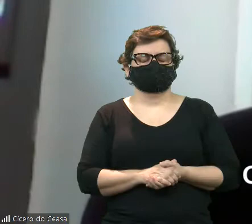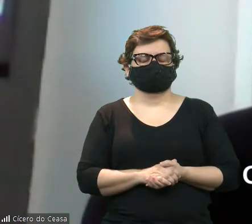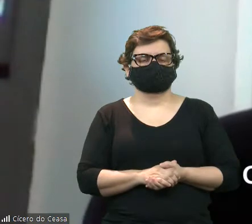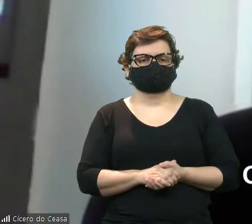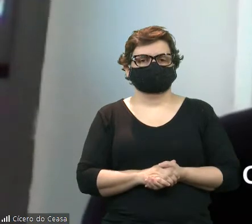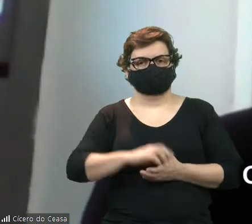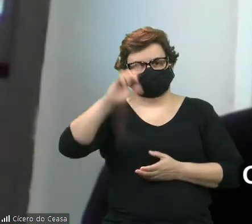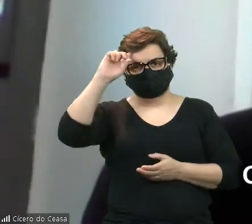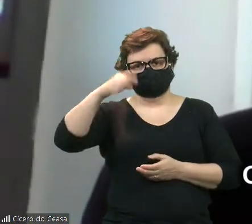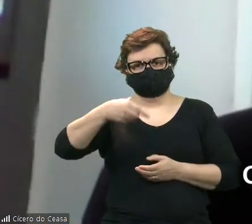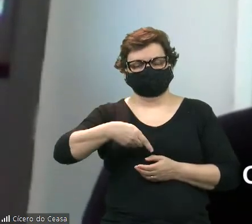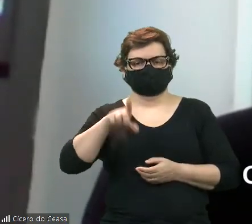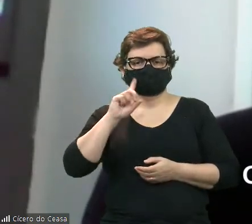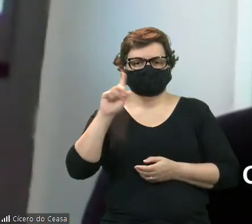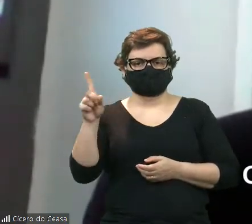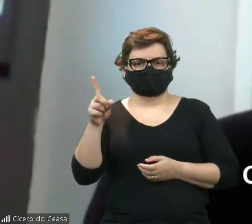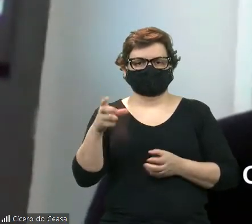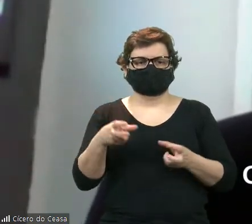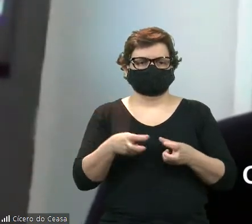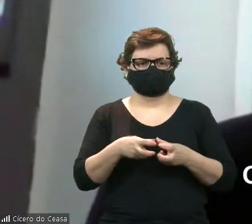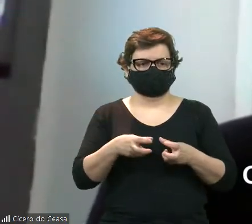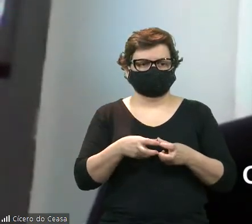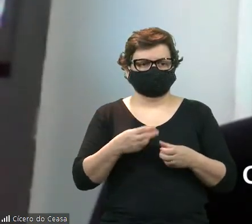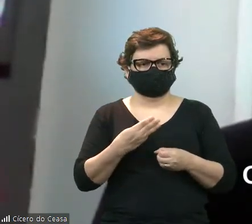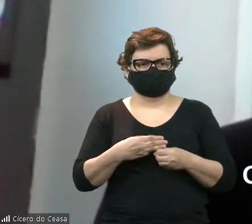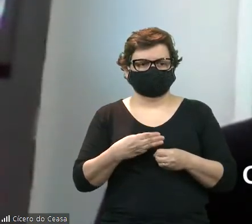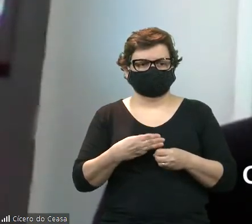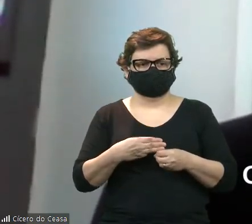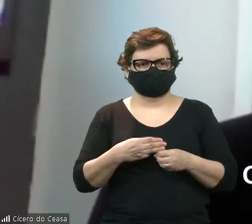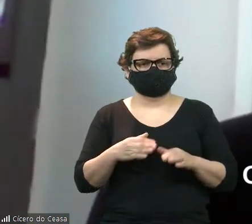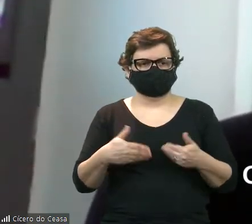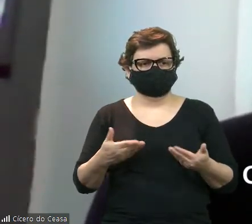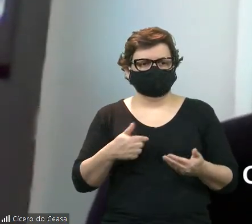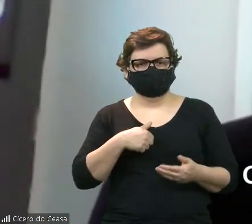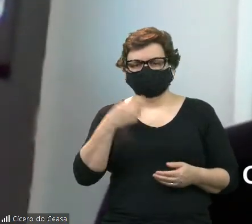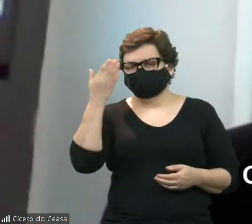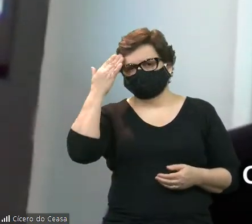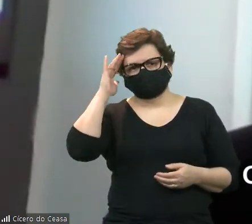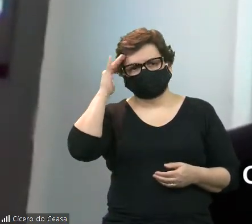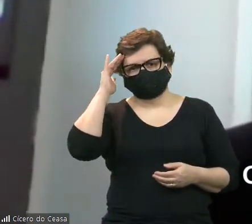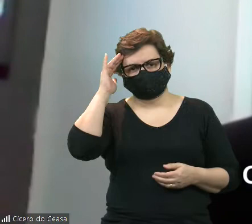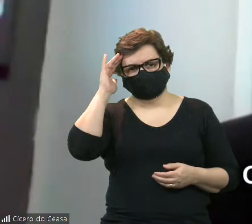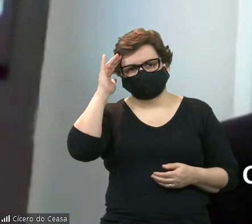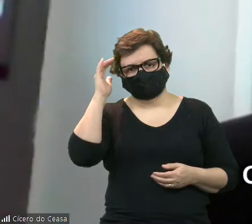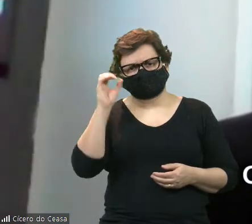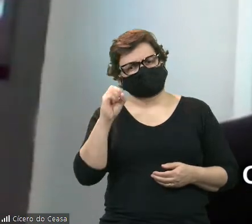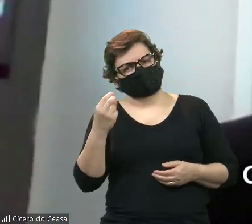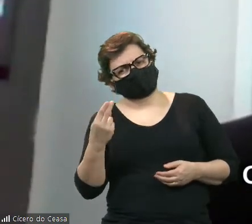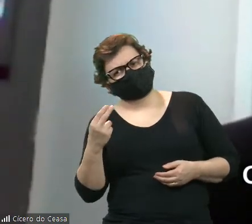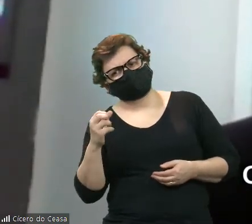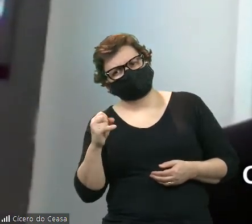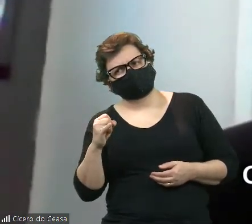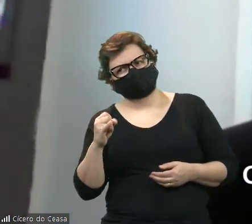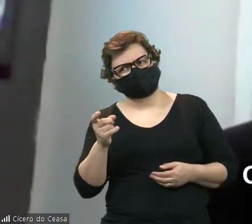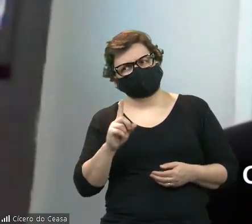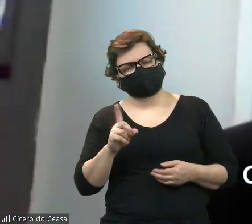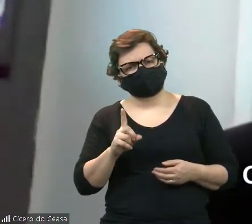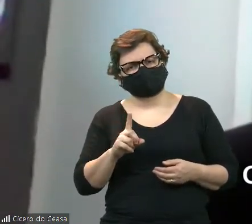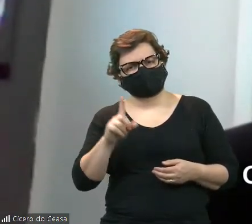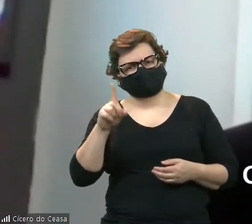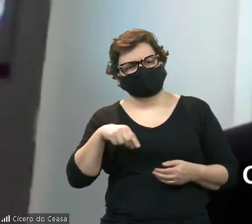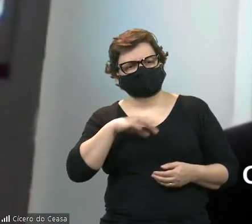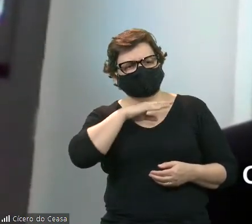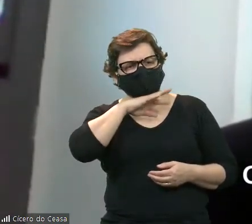encaminhado nessa data a essa Câmara Municipal. Então, eu não entendi ou se não prejudica